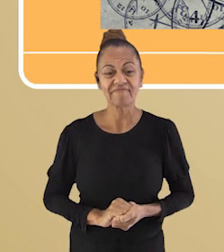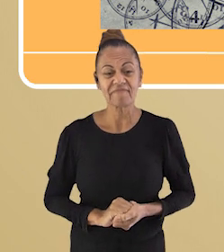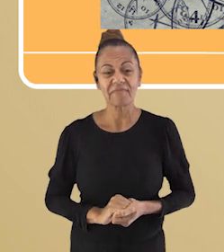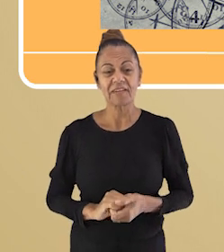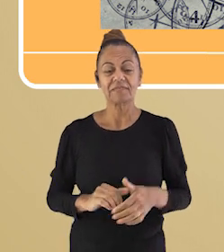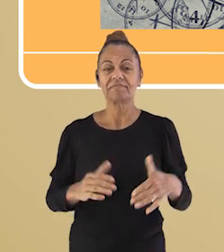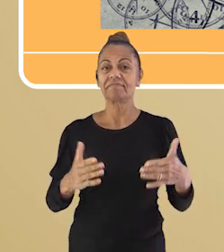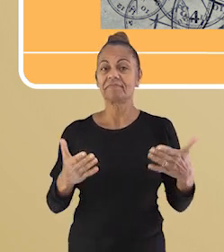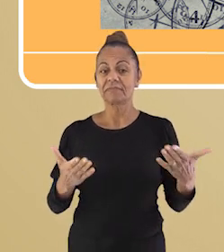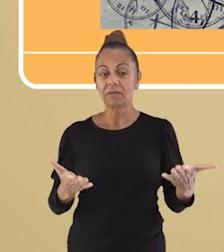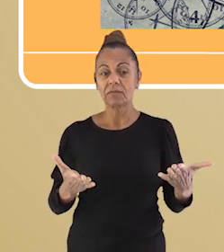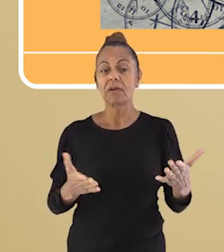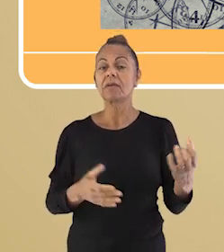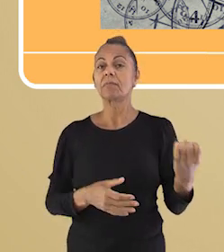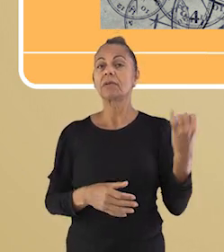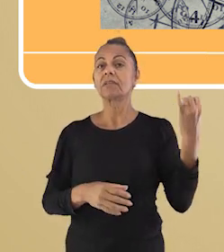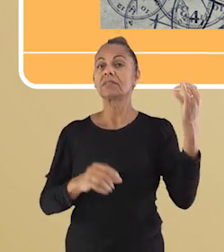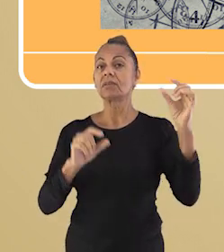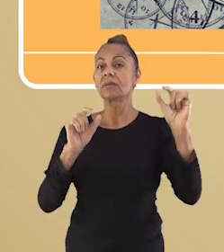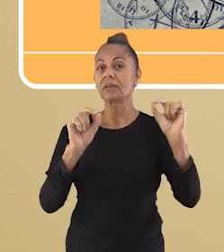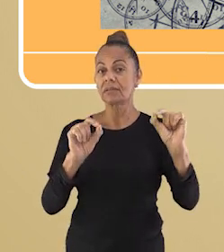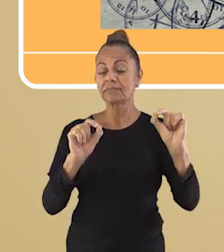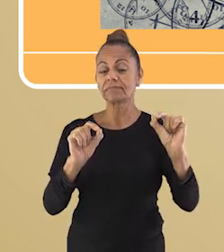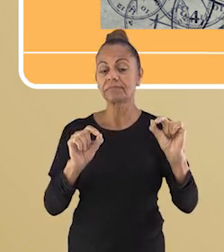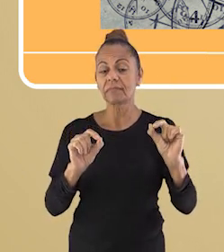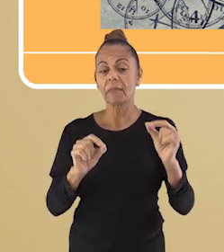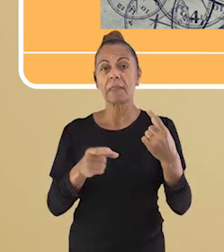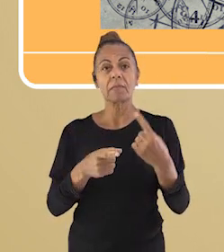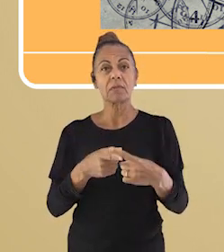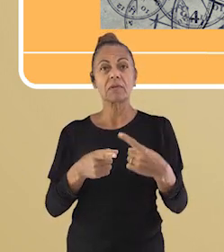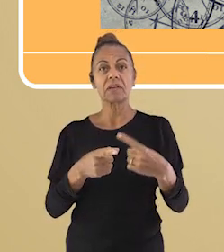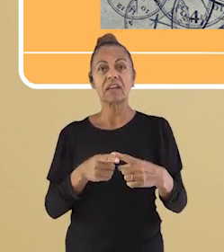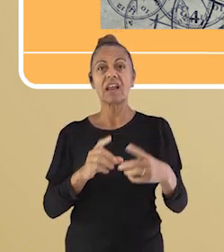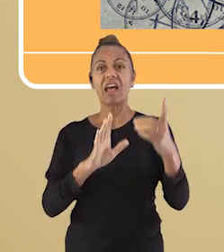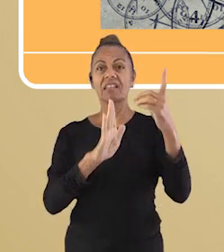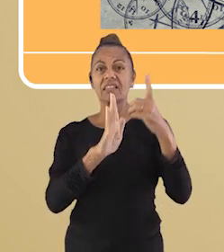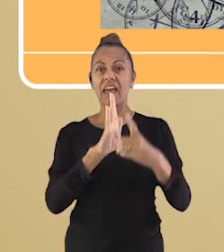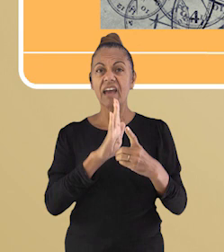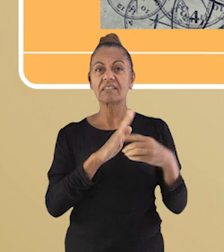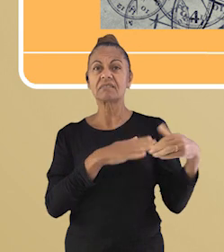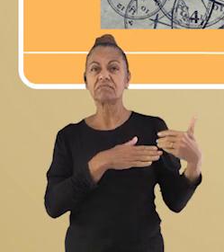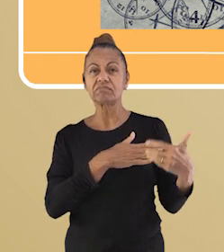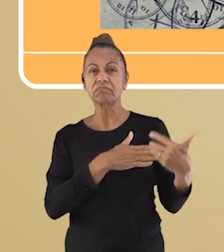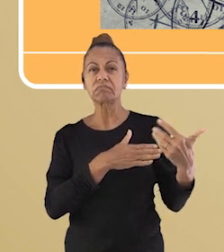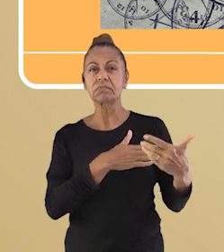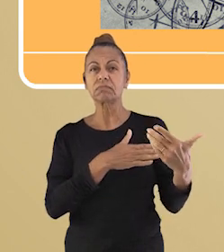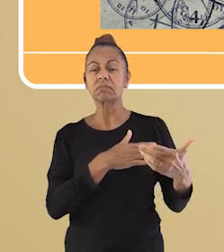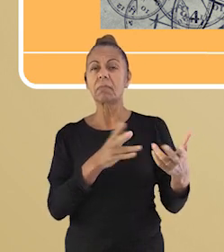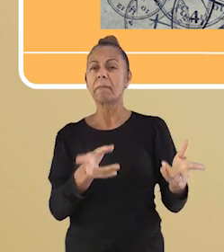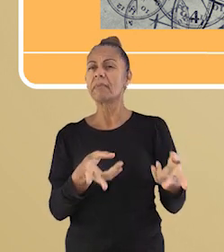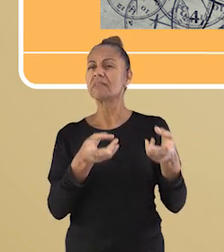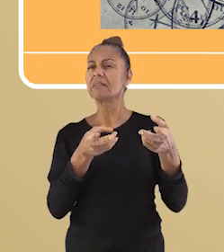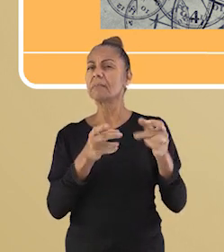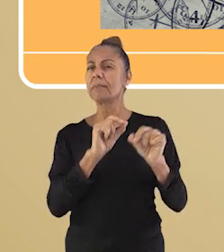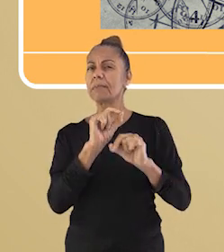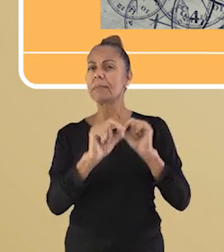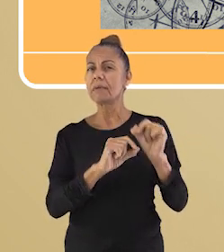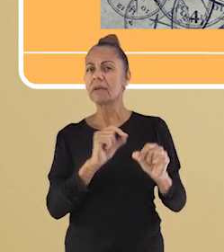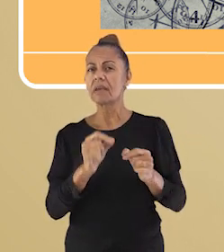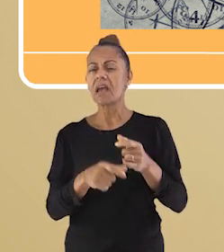alimentação saudável. E isso é muito importante, porque nas últimas décadas é percebido que